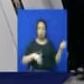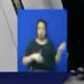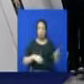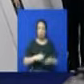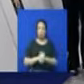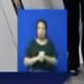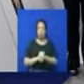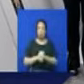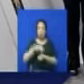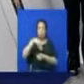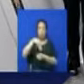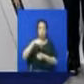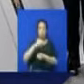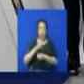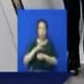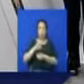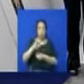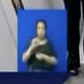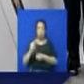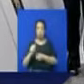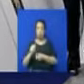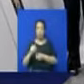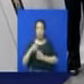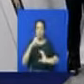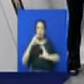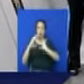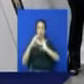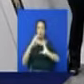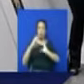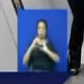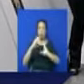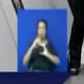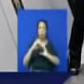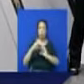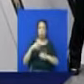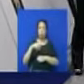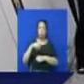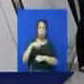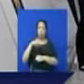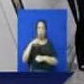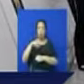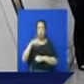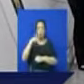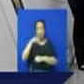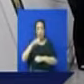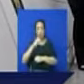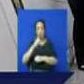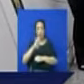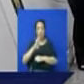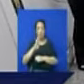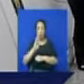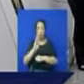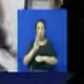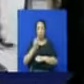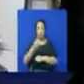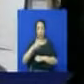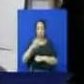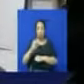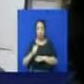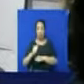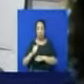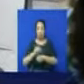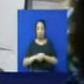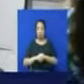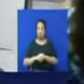Moura e a voz da irmã Débora Copelo. Ouviremos primeiramente o louvor